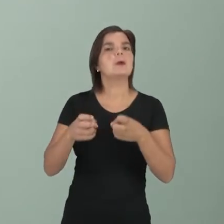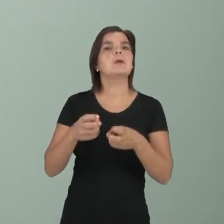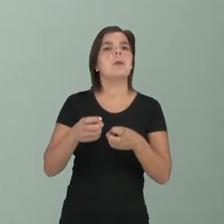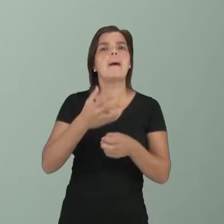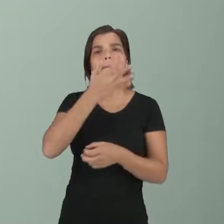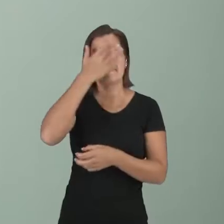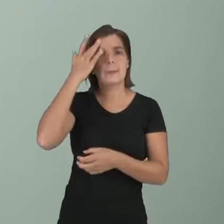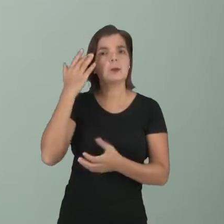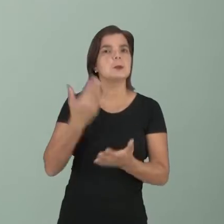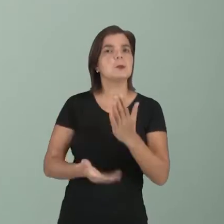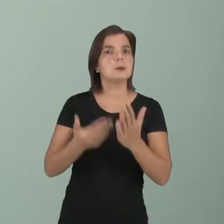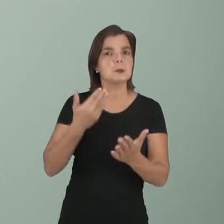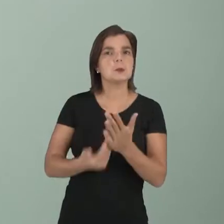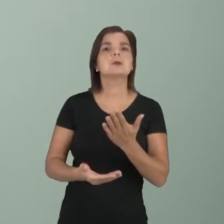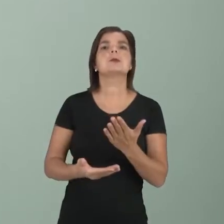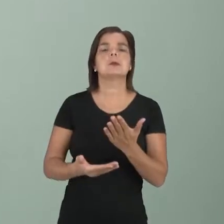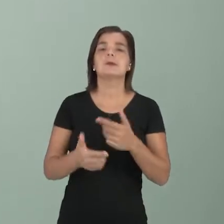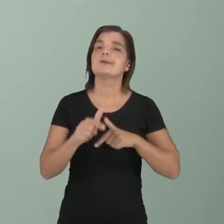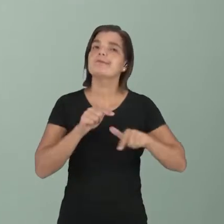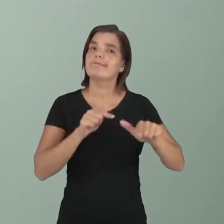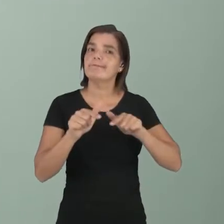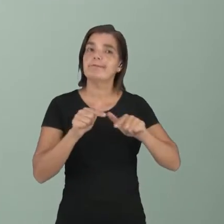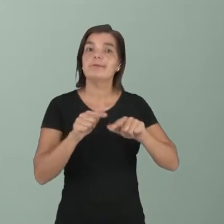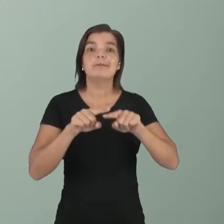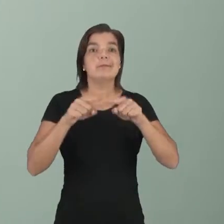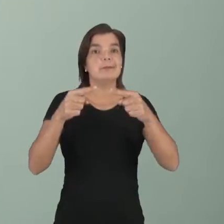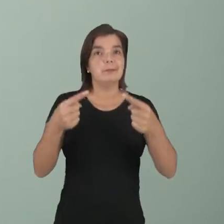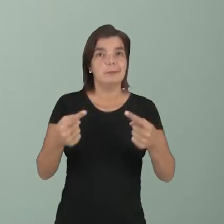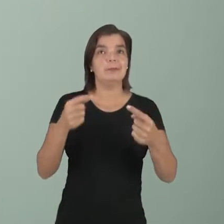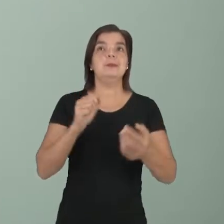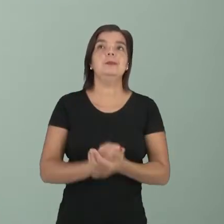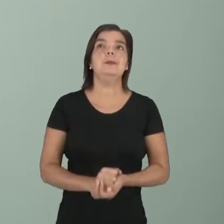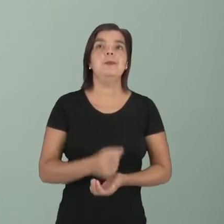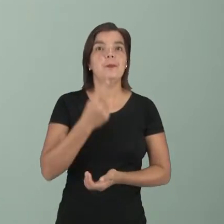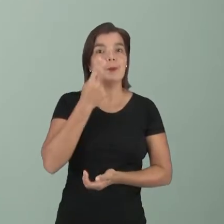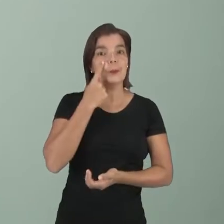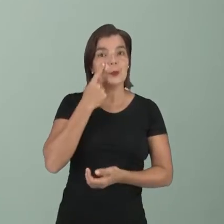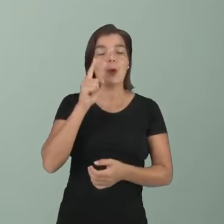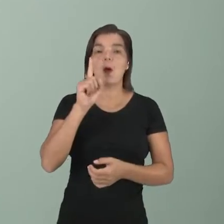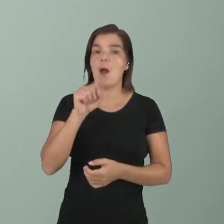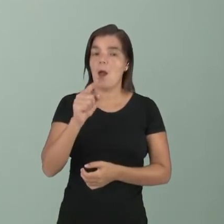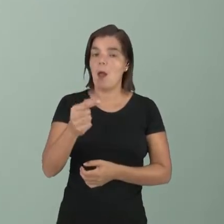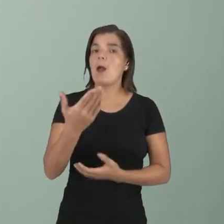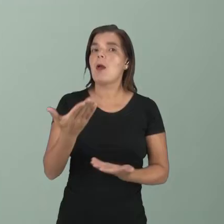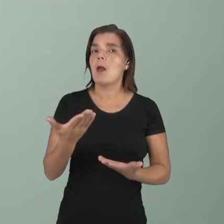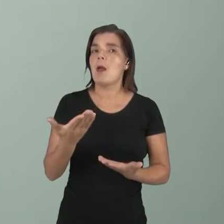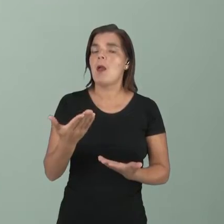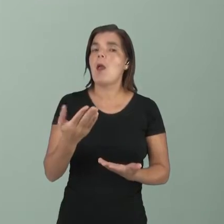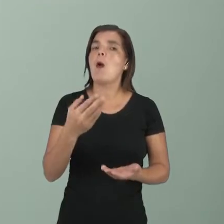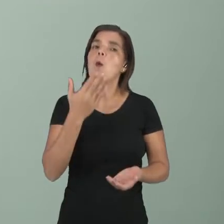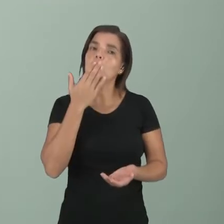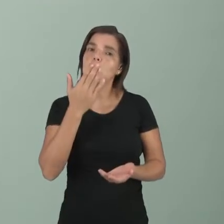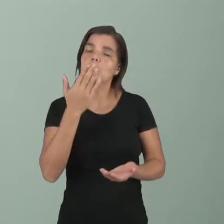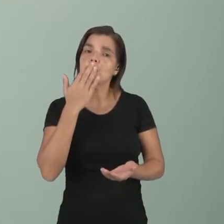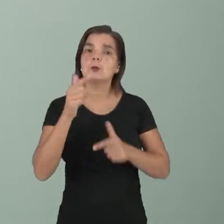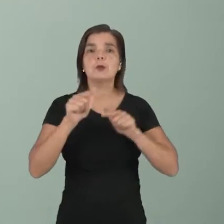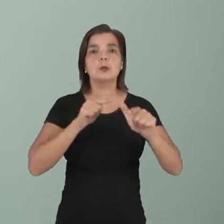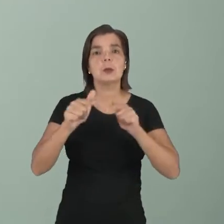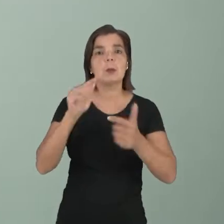muitas pessoas perderam seus postos de trabalho, mas, como nós vimos, é um tipo de desemprego